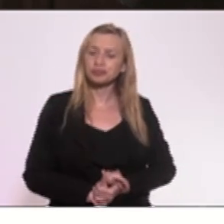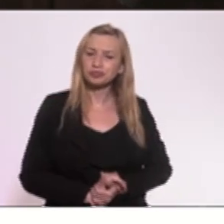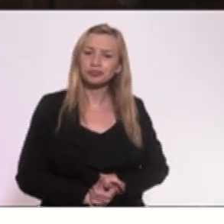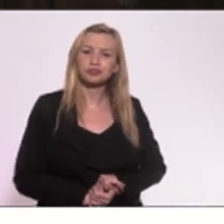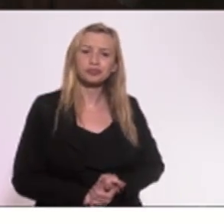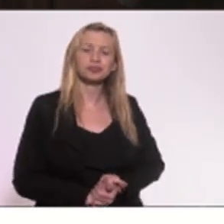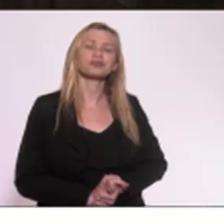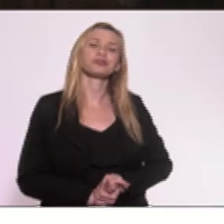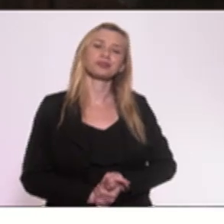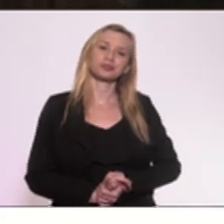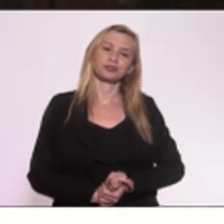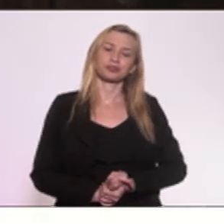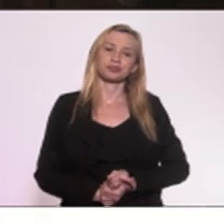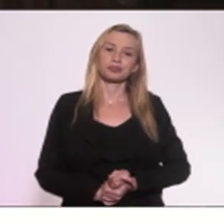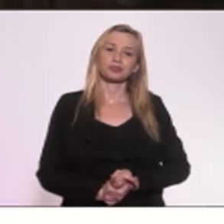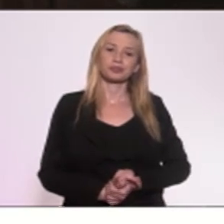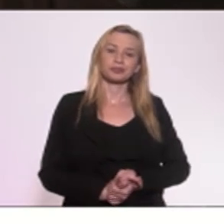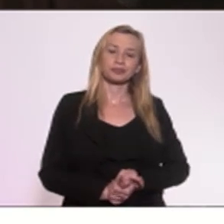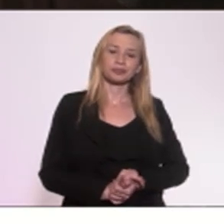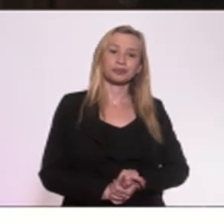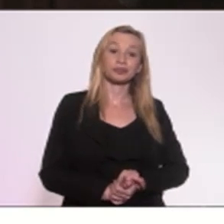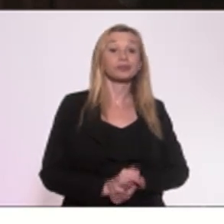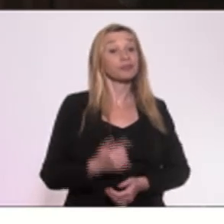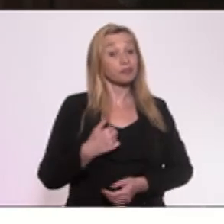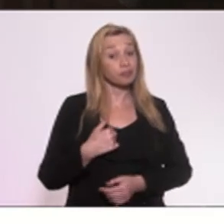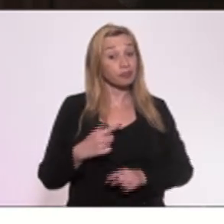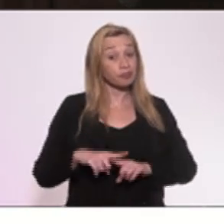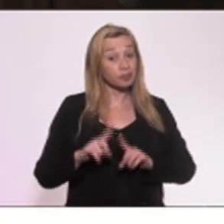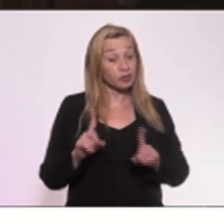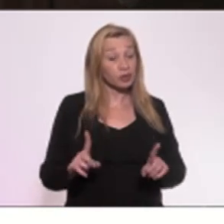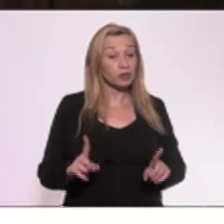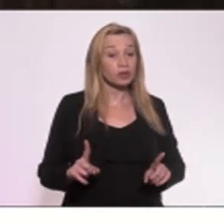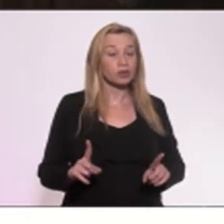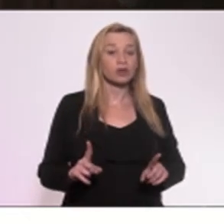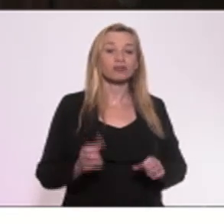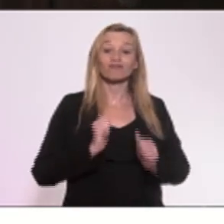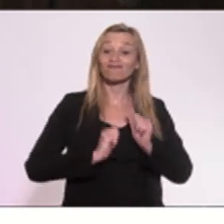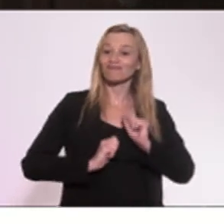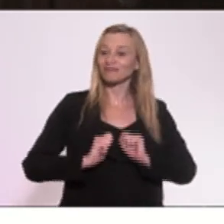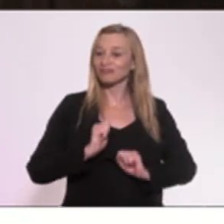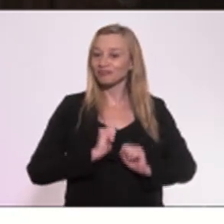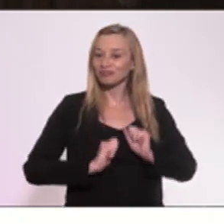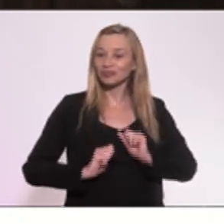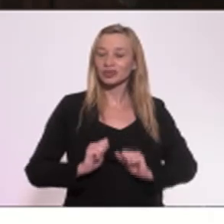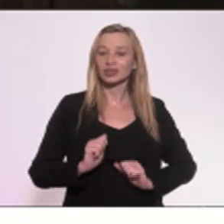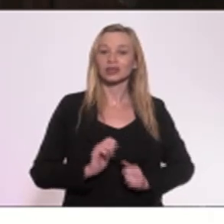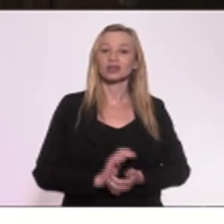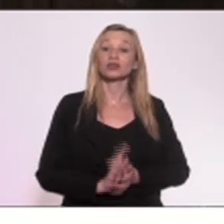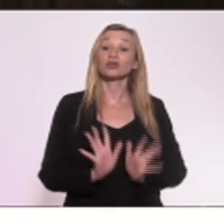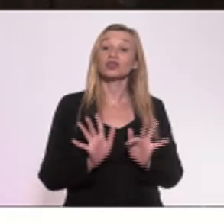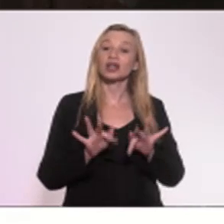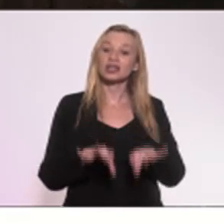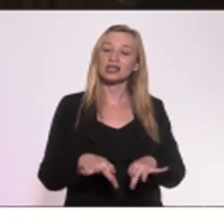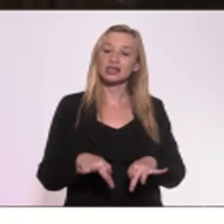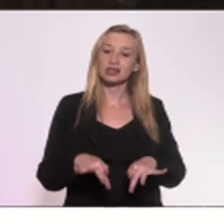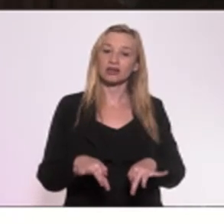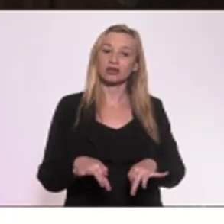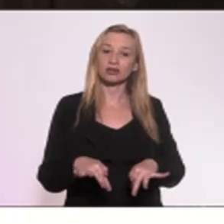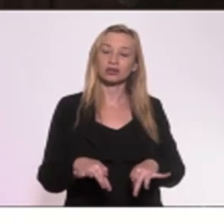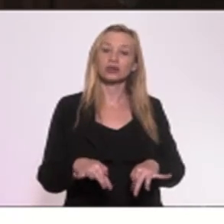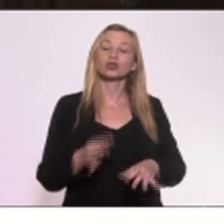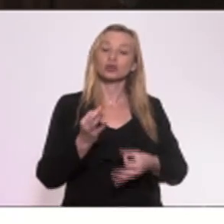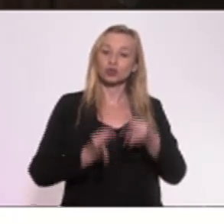é o Supremo Tribunal Federal. Mas eu guardo com ansiedade o desfecho